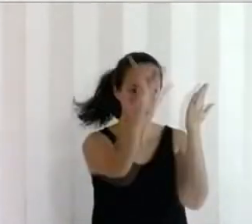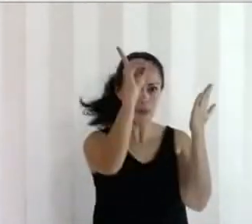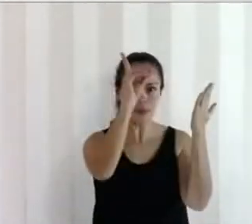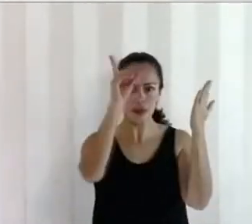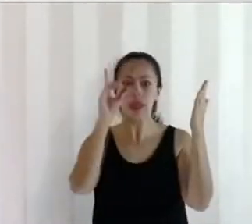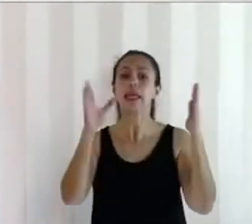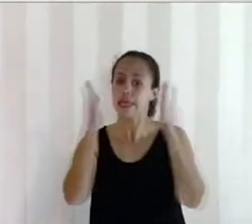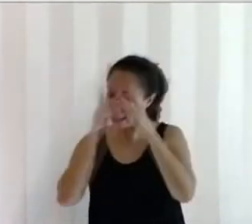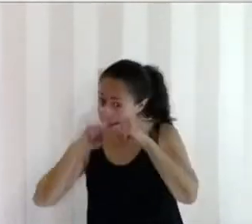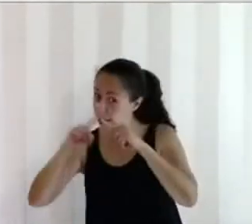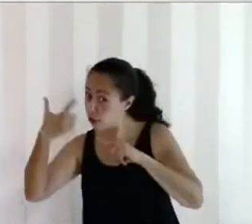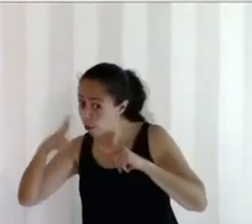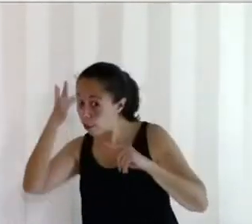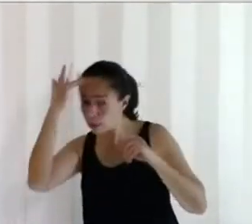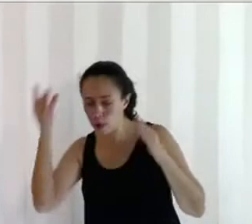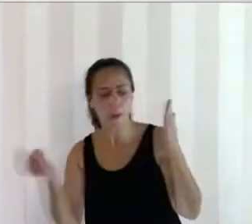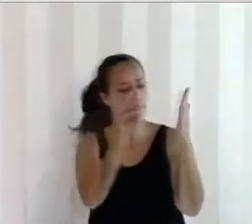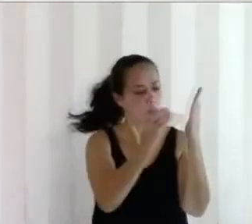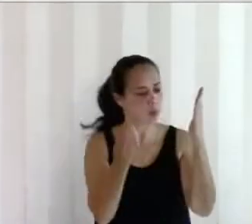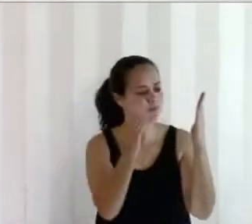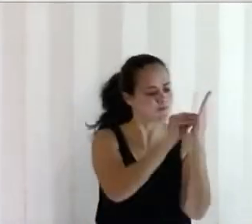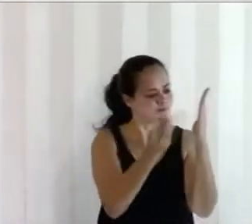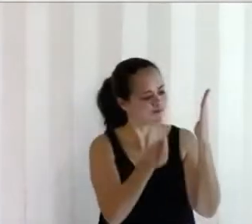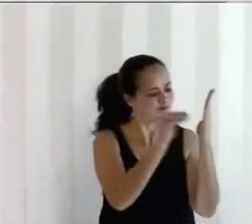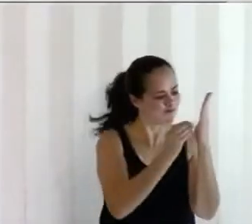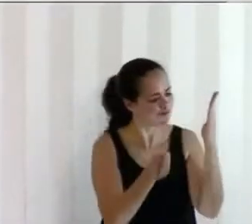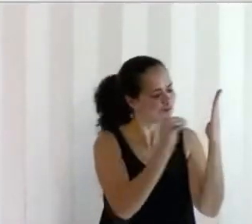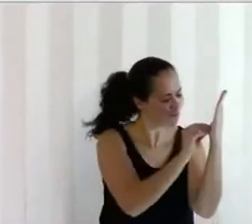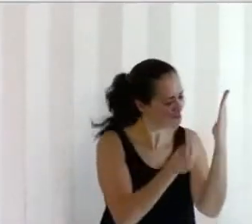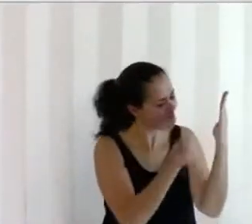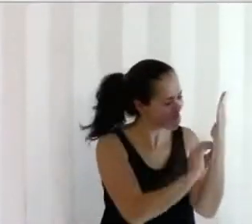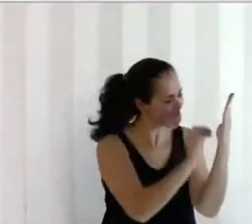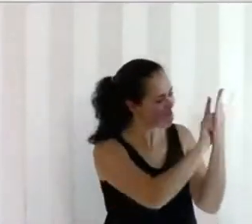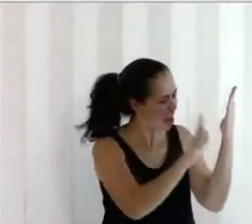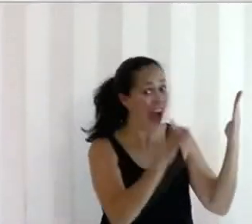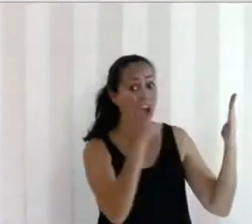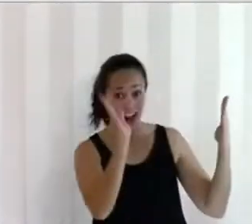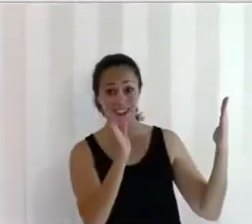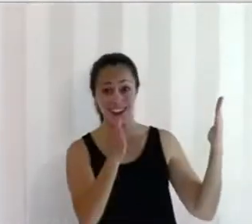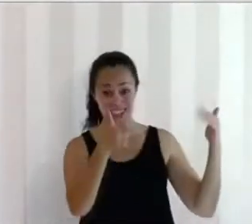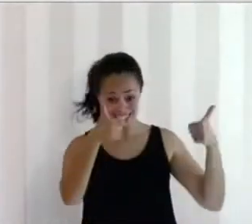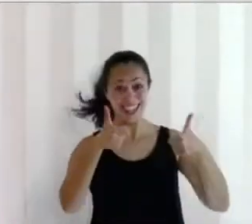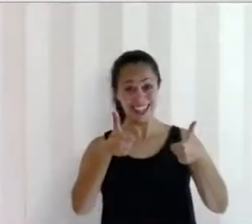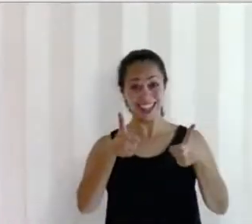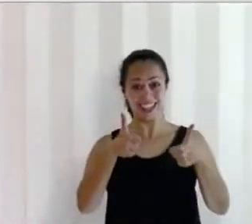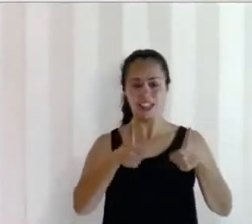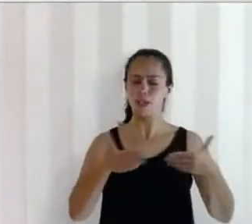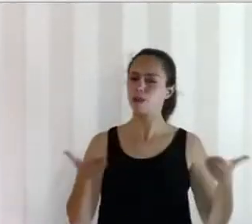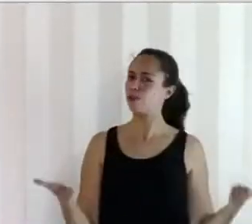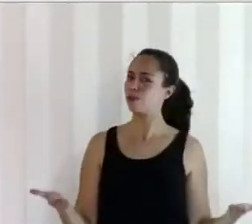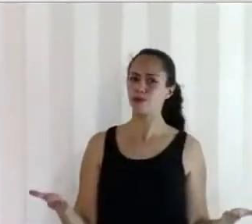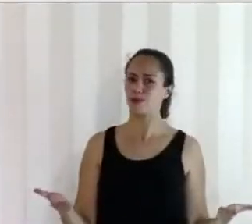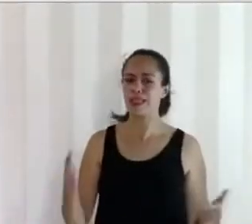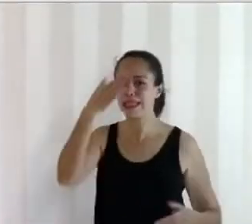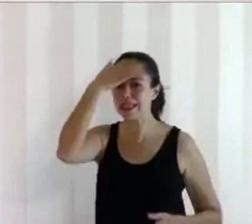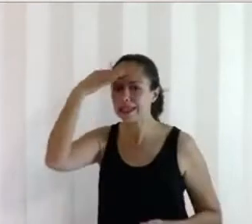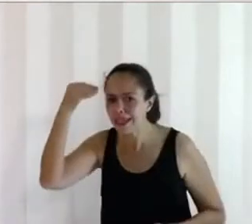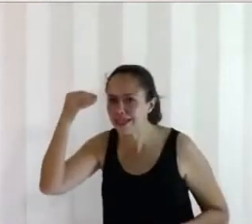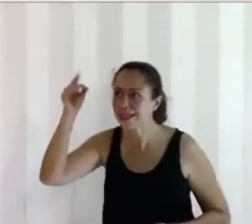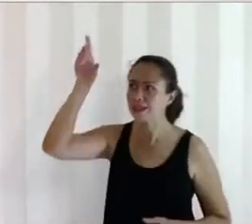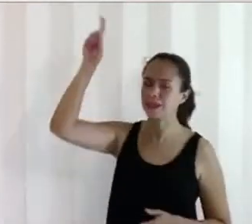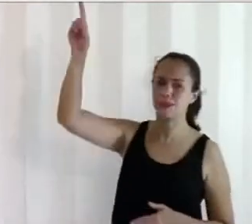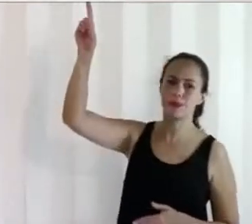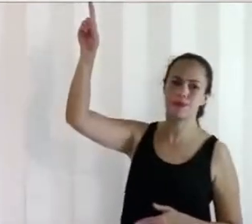jeito. Porque alguém defende que daquele jeito é o melhor, sem voltar ao princípio. Vou dar mais